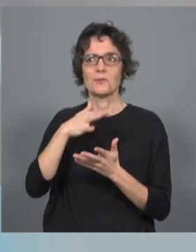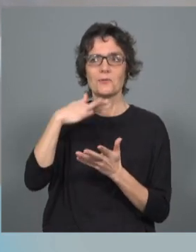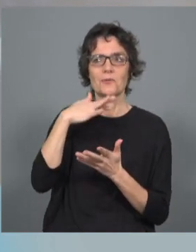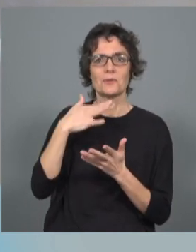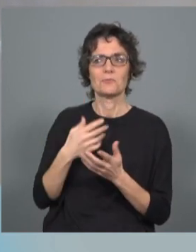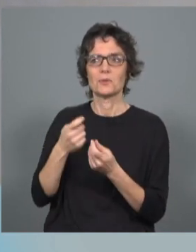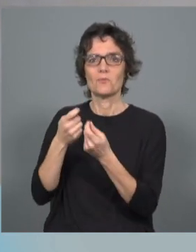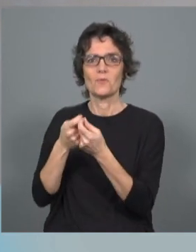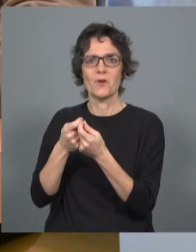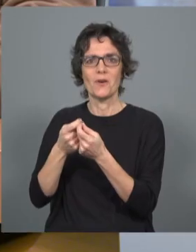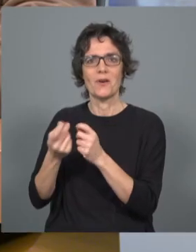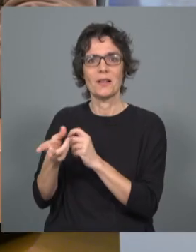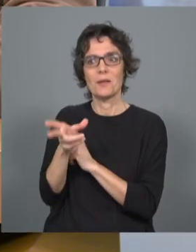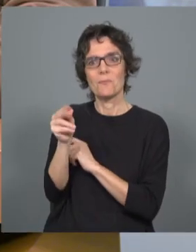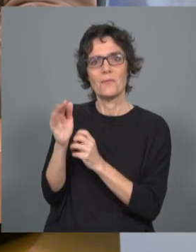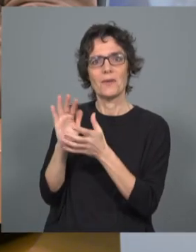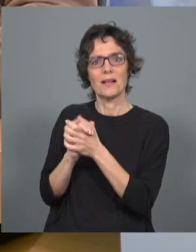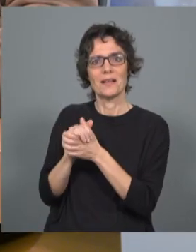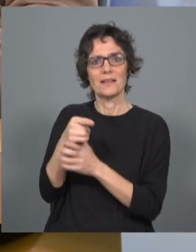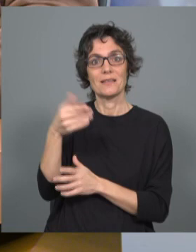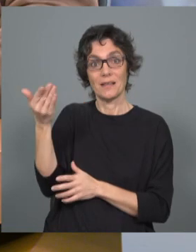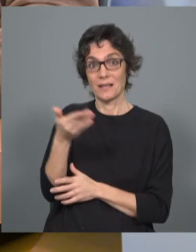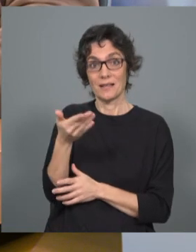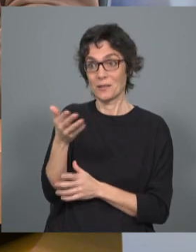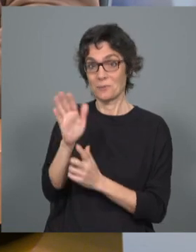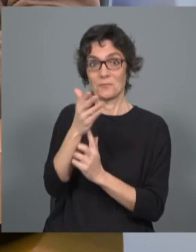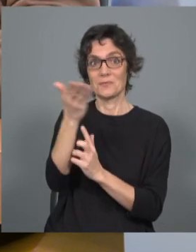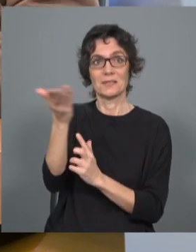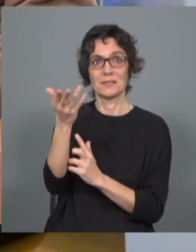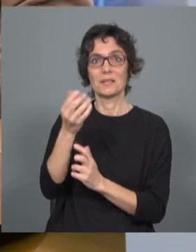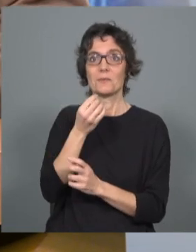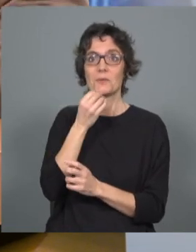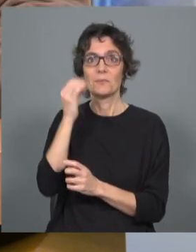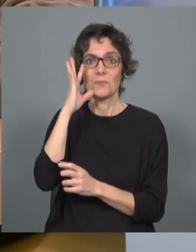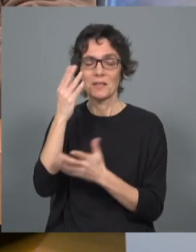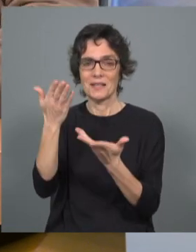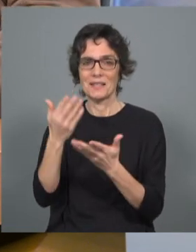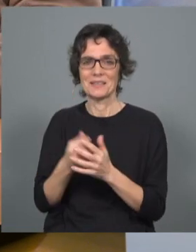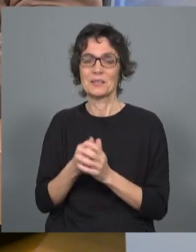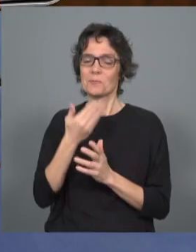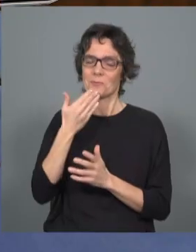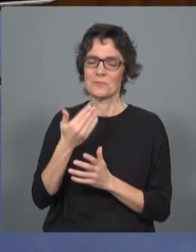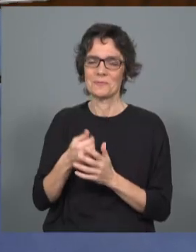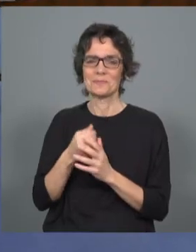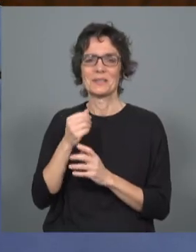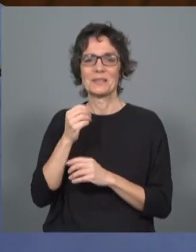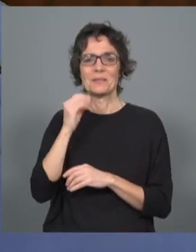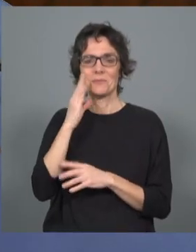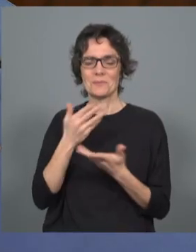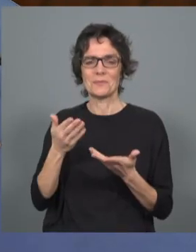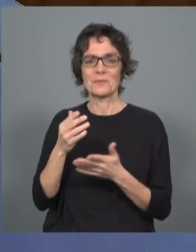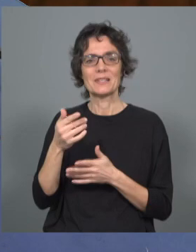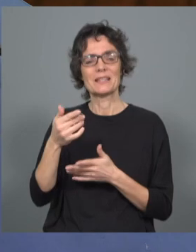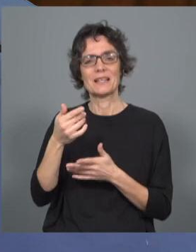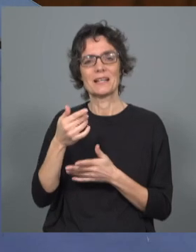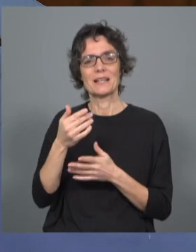da Mónica e Tomás Caldeira Cabral, que estão hoje connosco e que cumprimento. Muito boa tarde. Olá, boa tarde. Boa tarde. Obrigado por estarem connosco. E